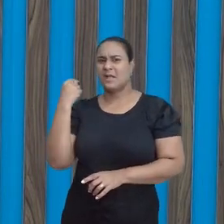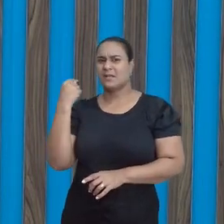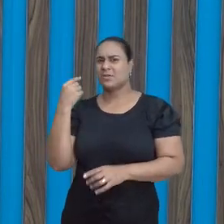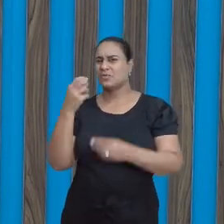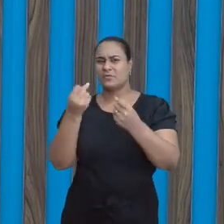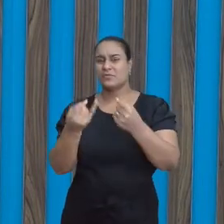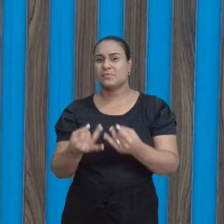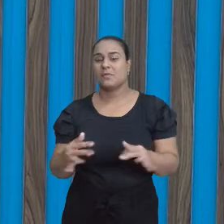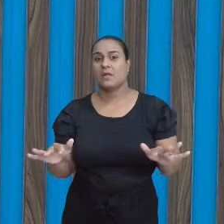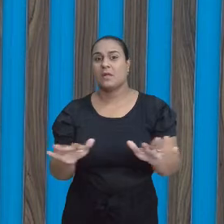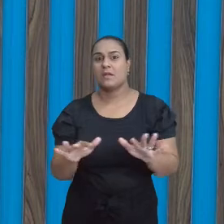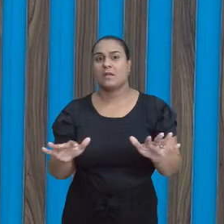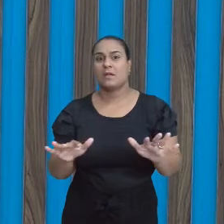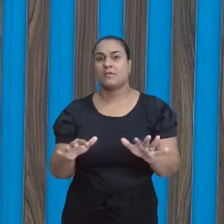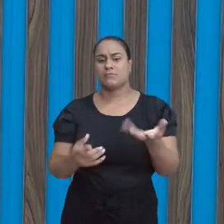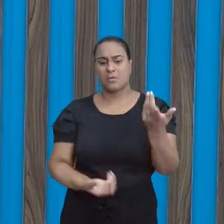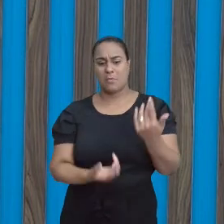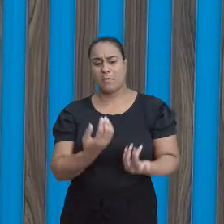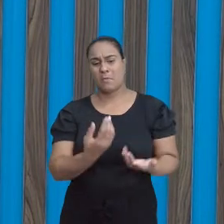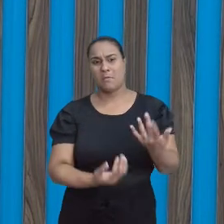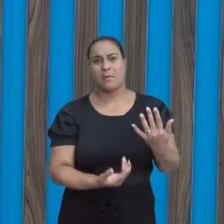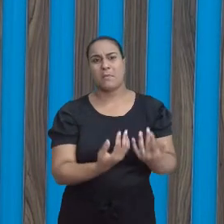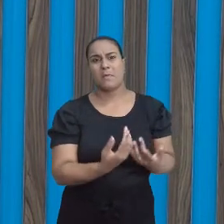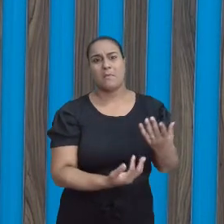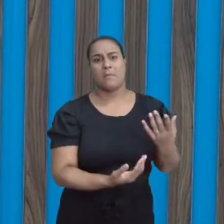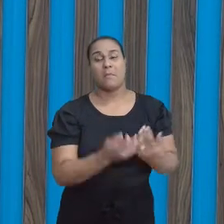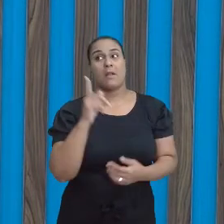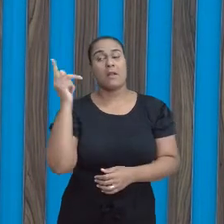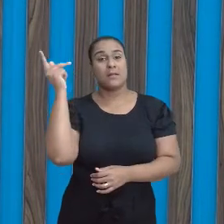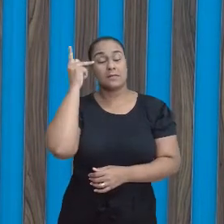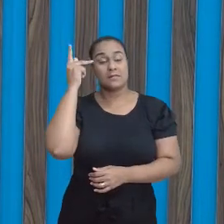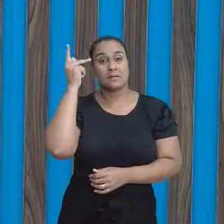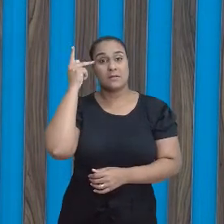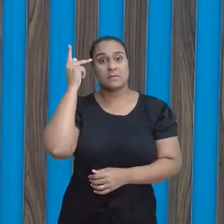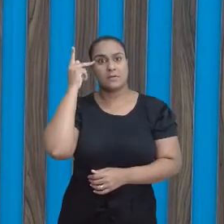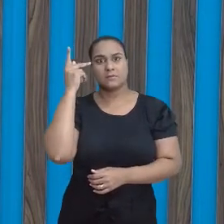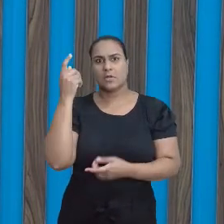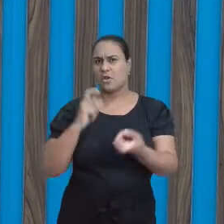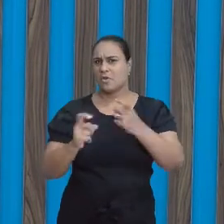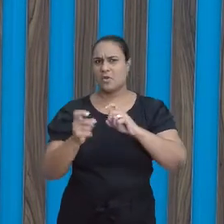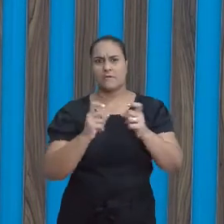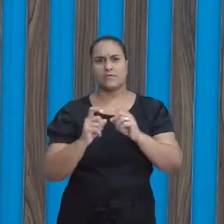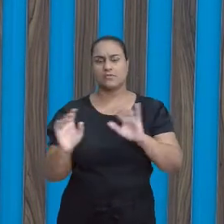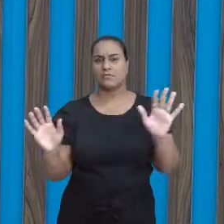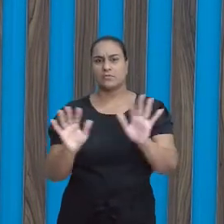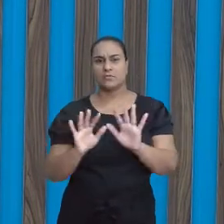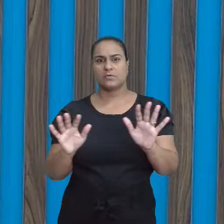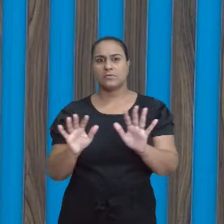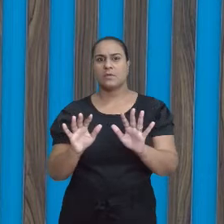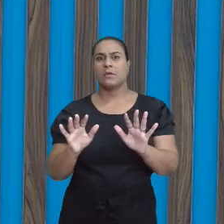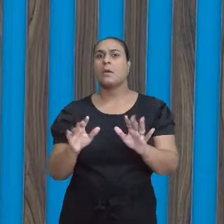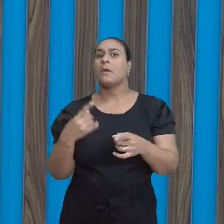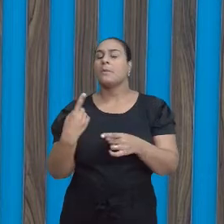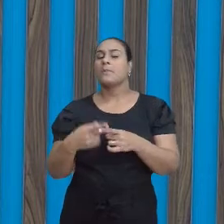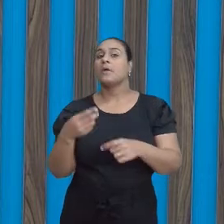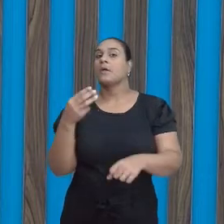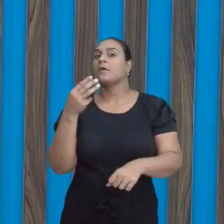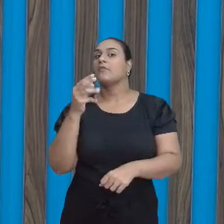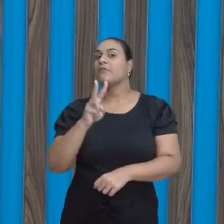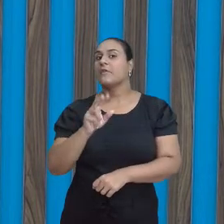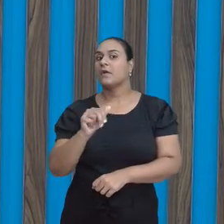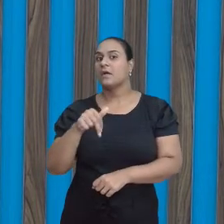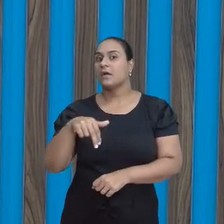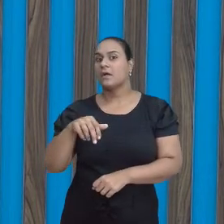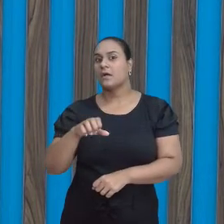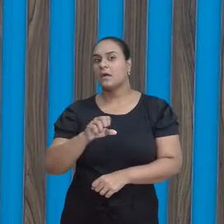O pessoal queimou agora uma estátua de Borba Gato lá em São Paulo. Eu não vou discutir isso, que Vanessa tem um momento certo de trabalhar. Vocês